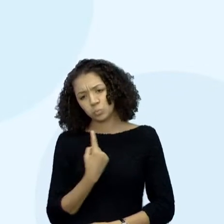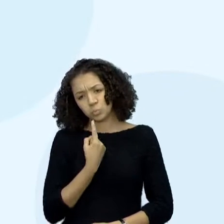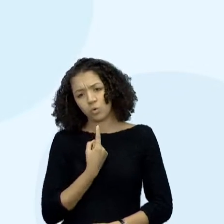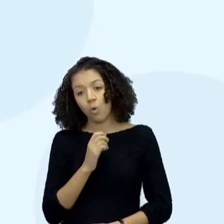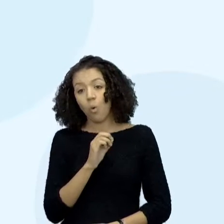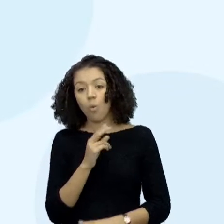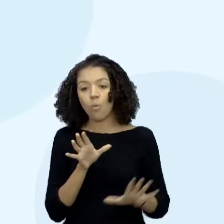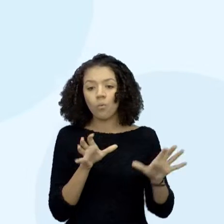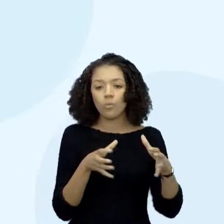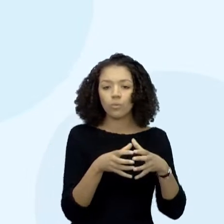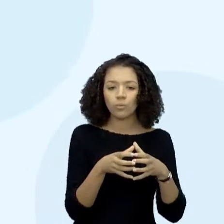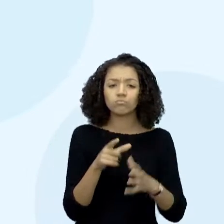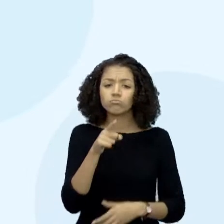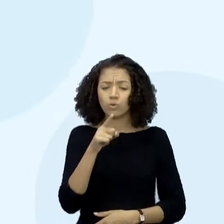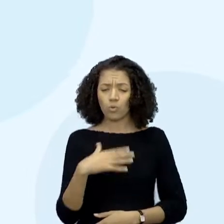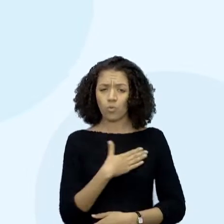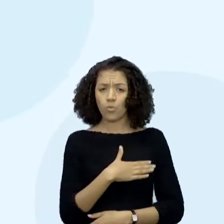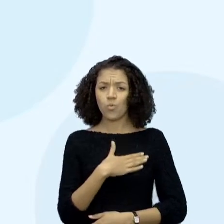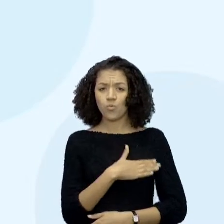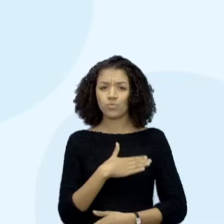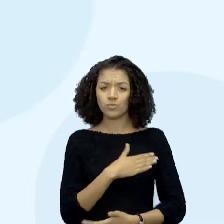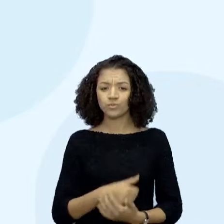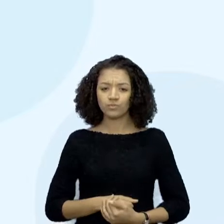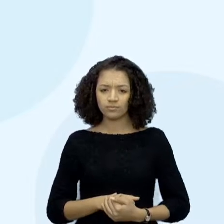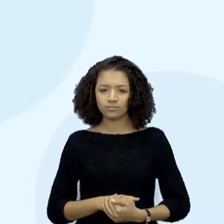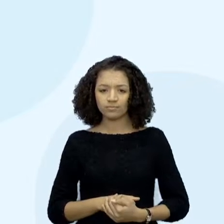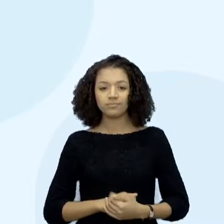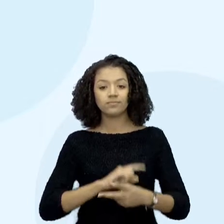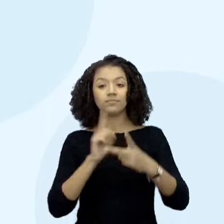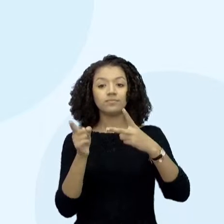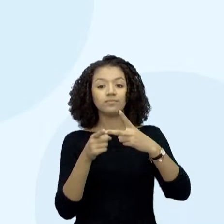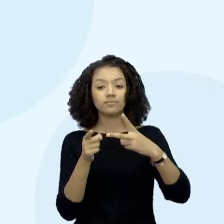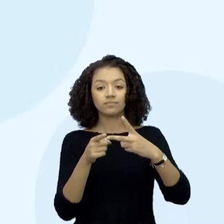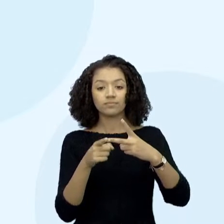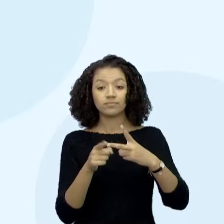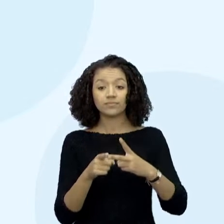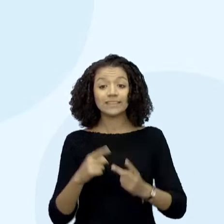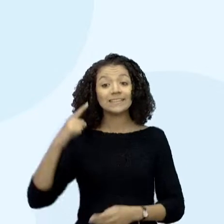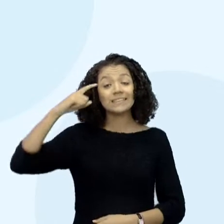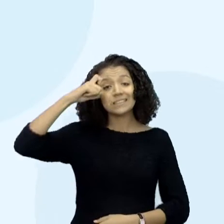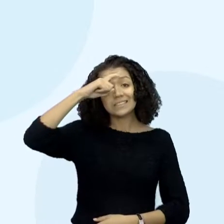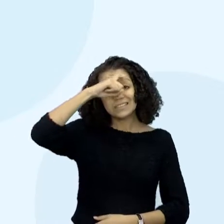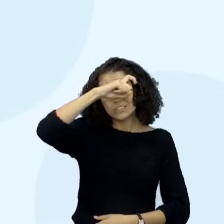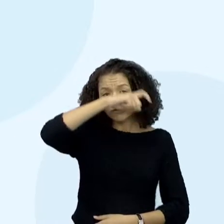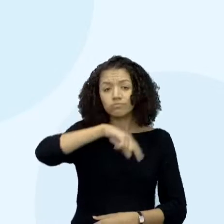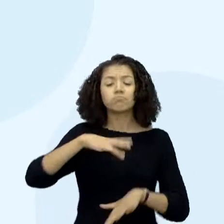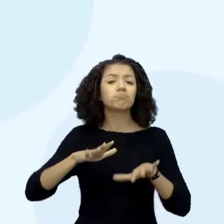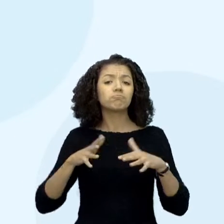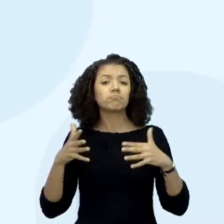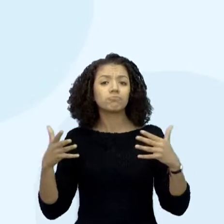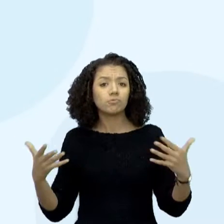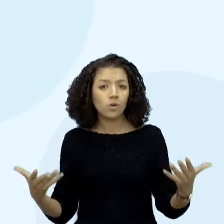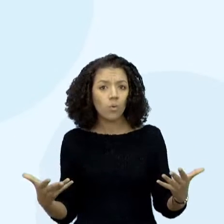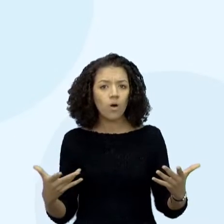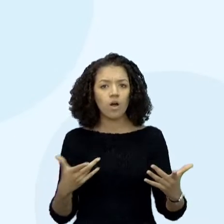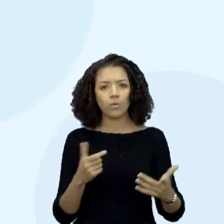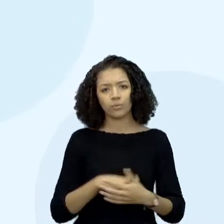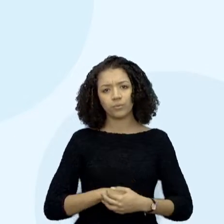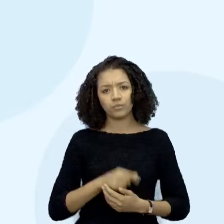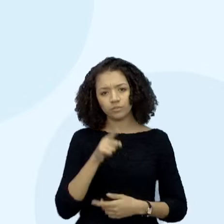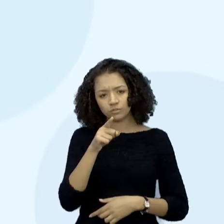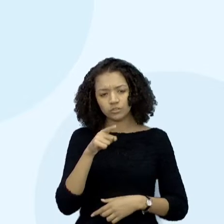vocês gostaram desse modelo? Aí a nossa segunda pergunta, que era: quais foram as dificuldades encontradas durante as pesquisas